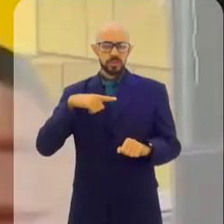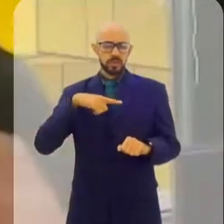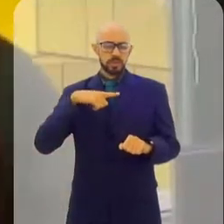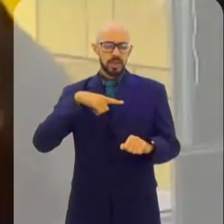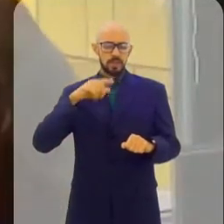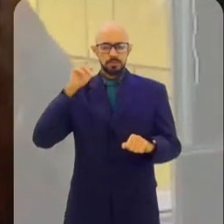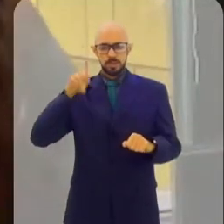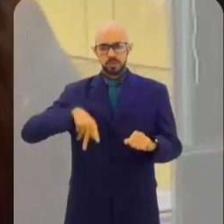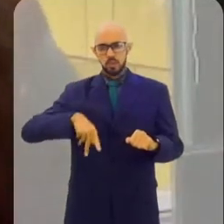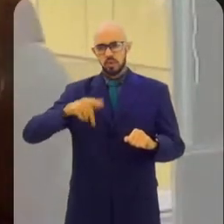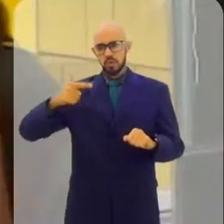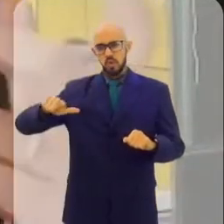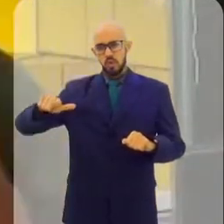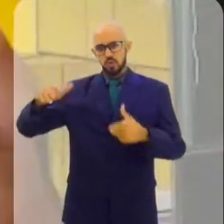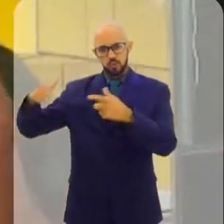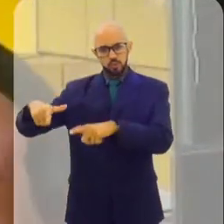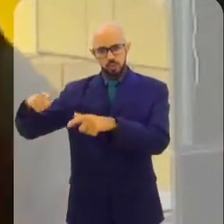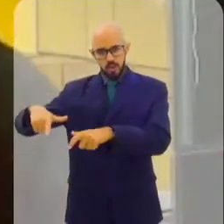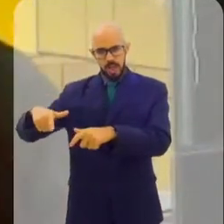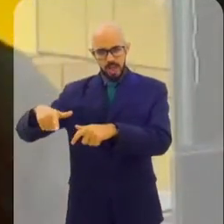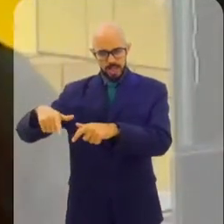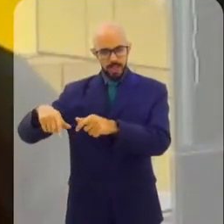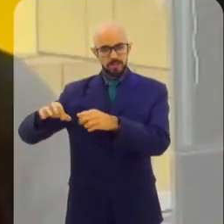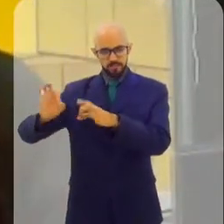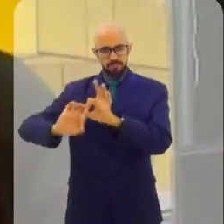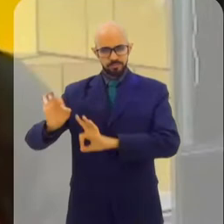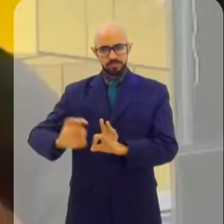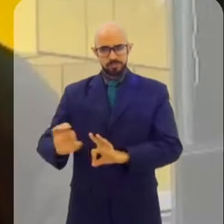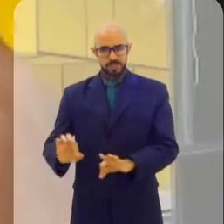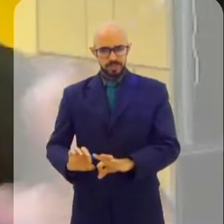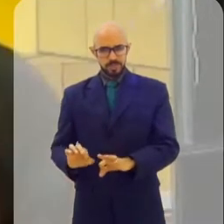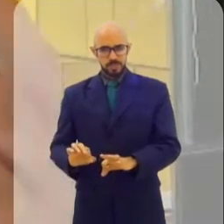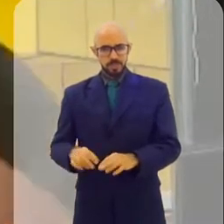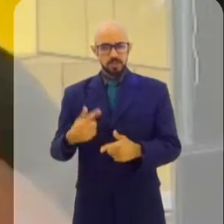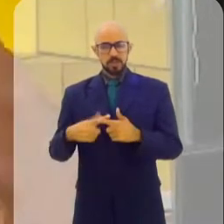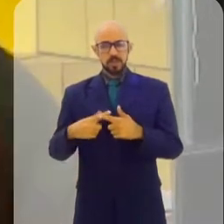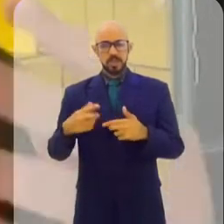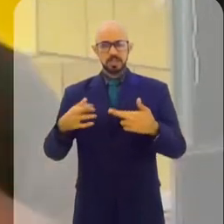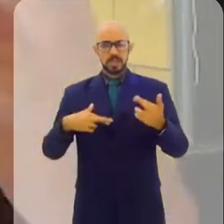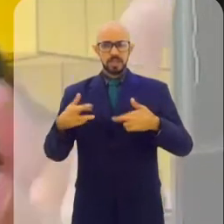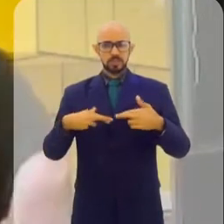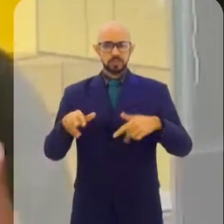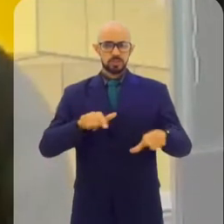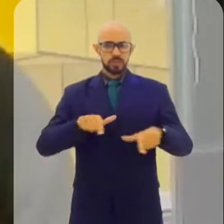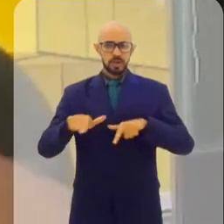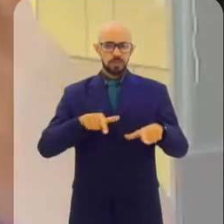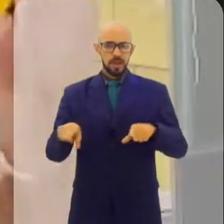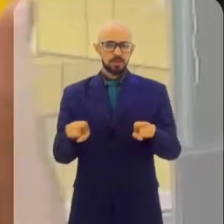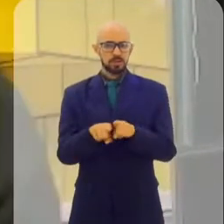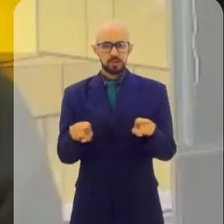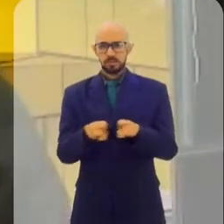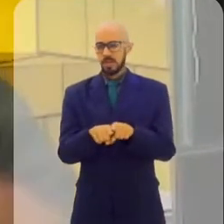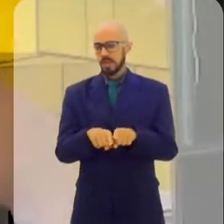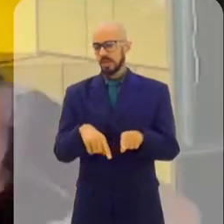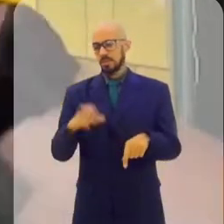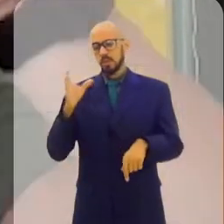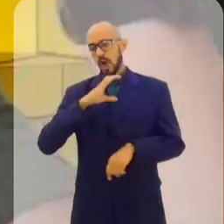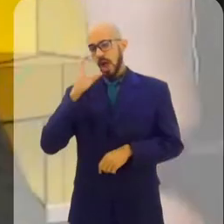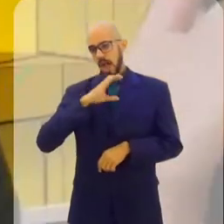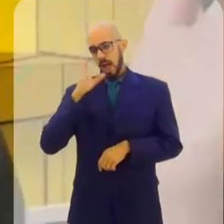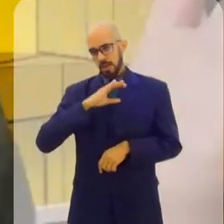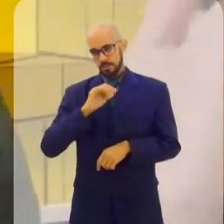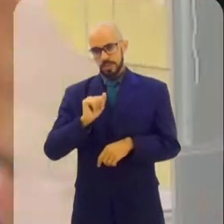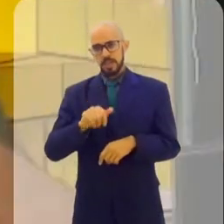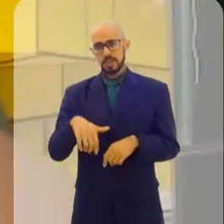outros lugares, enfim, não está mais todo mundo no mesmo lugar fisicamente, e as relações de trabalho, elas também são, então, muito fluidas